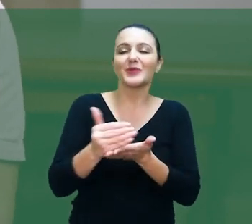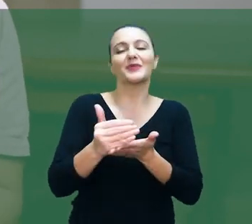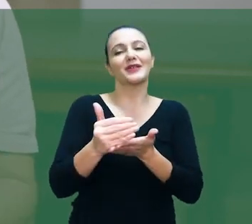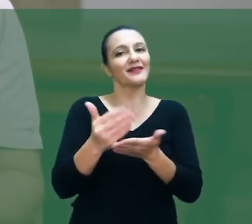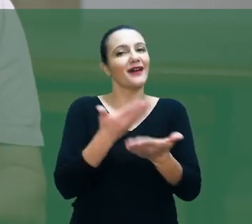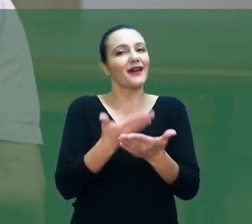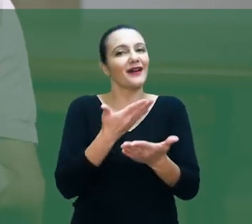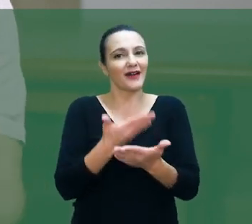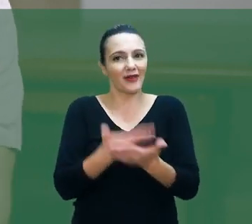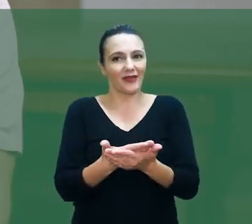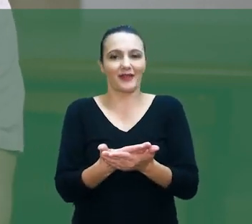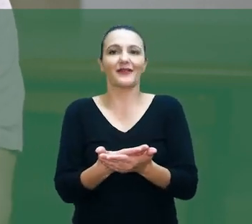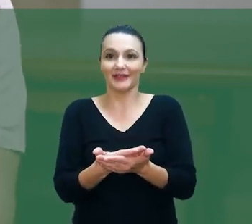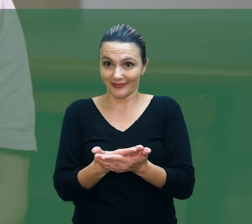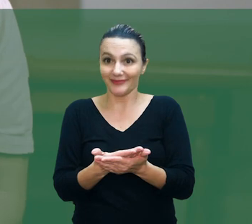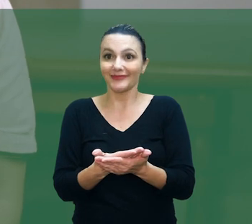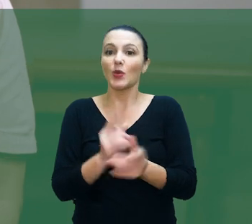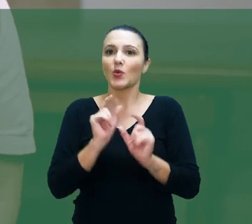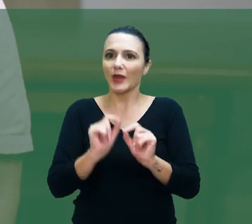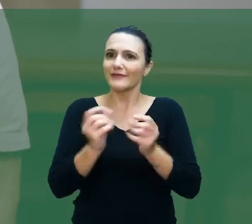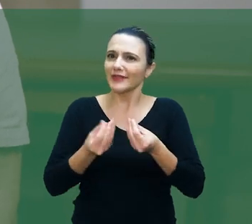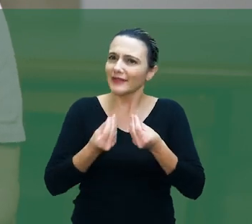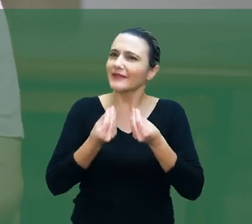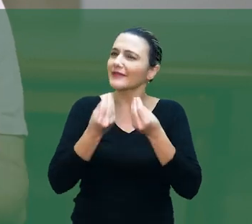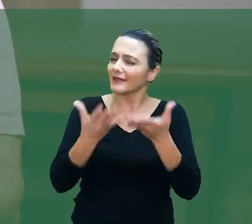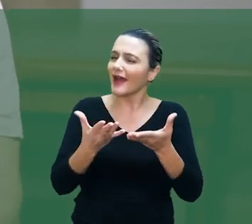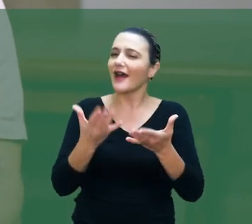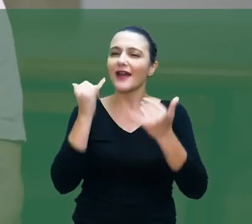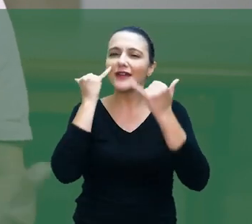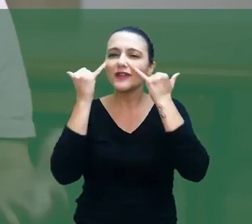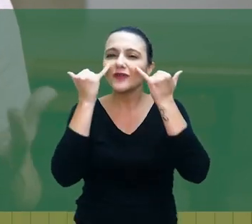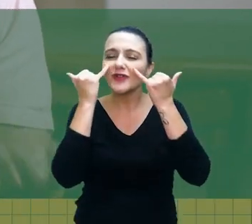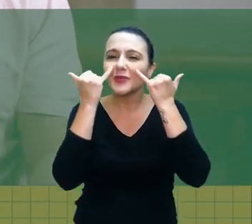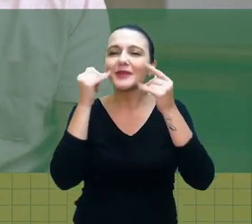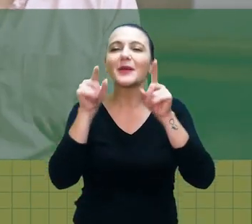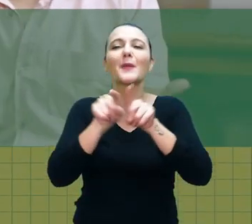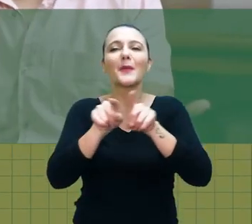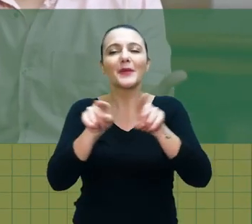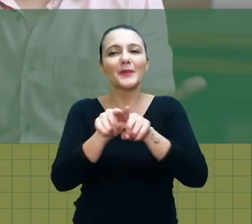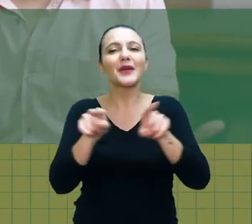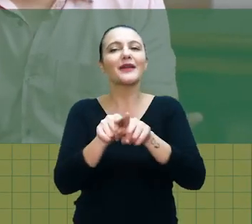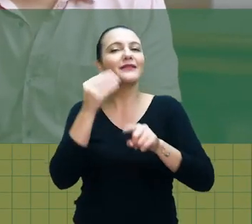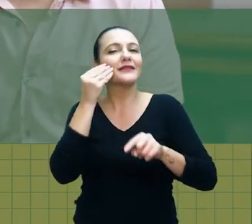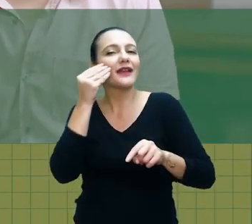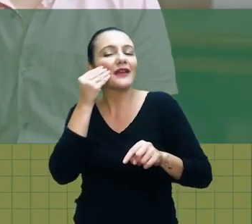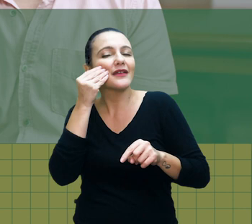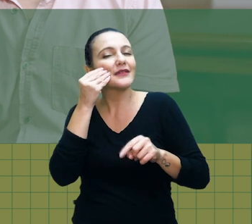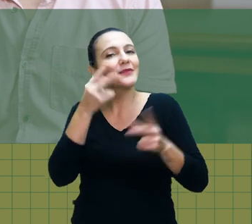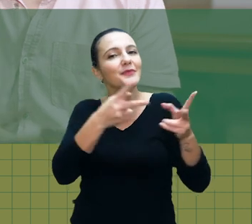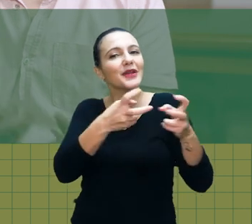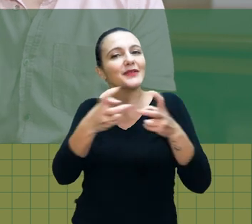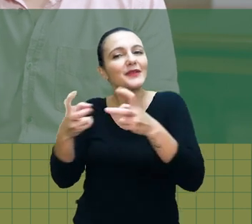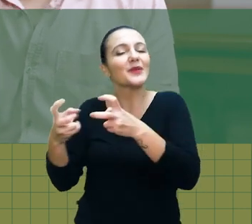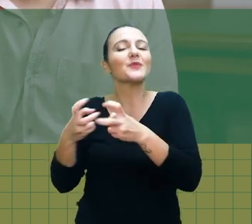aulas seja não tanto já trazer as informações, mas tentar ver como é que está ali a temperatura na sala